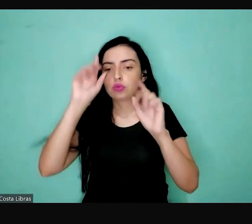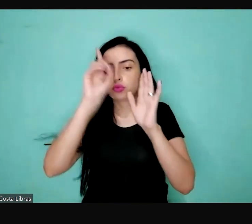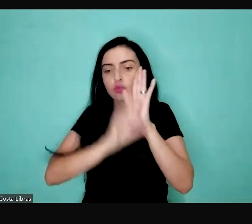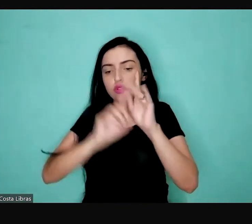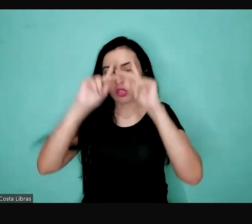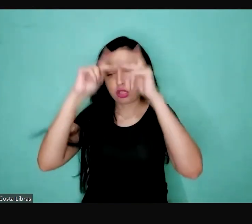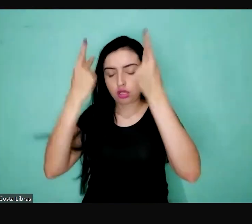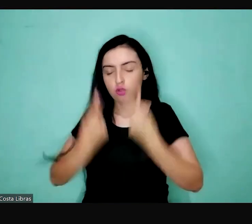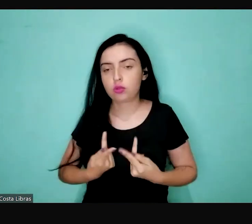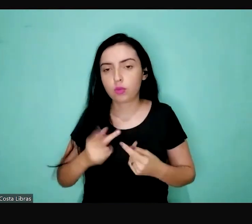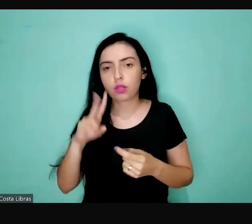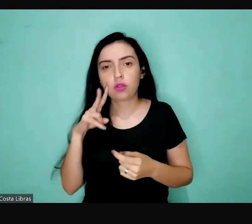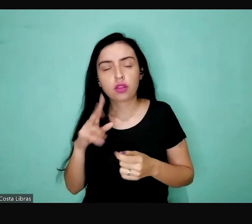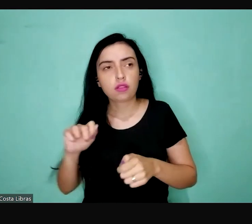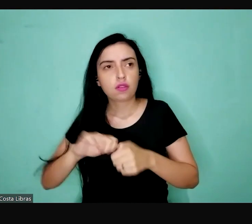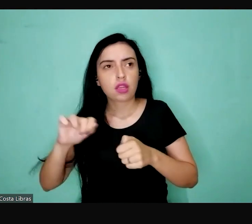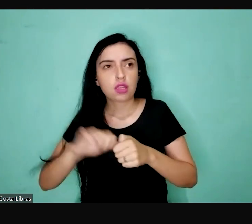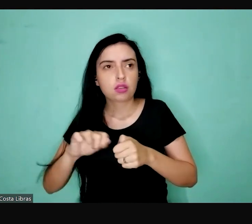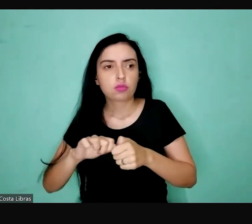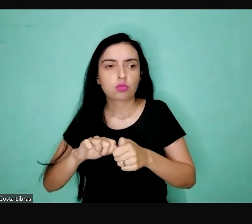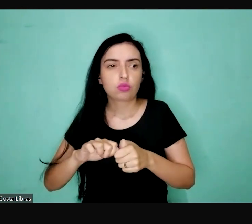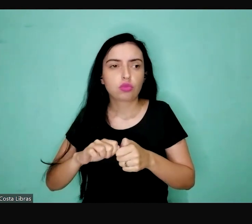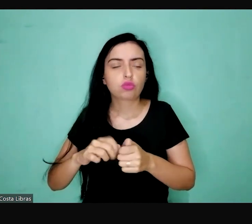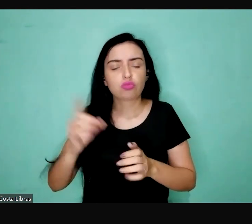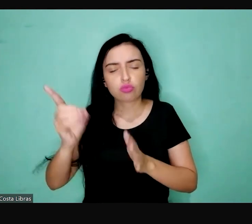tive efeitos muito diretos